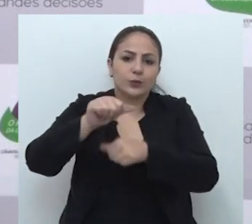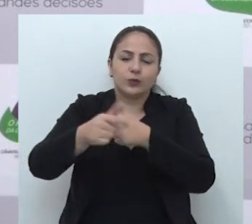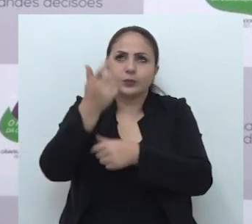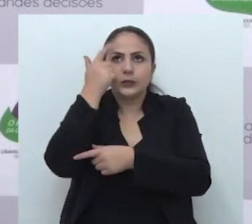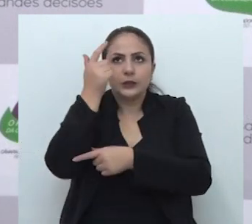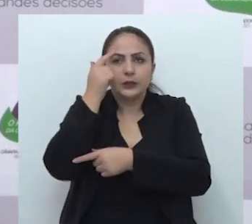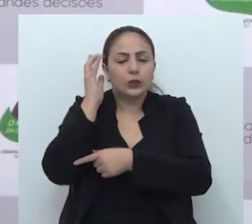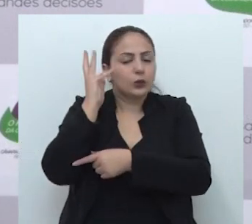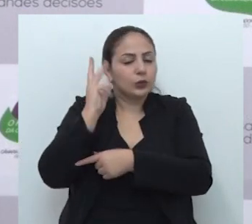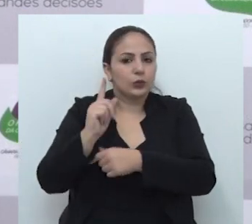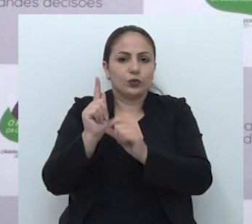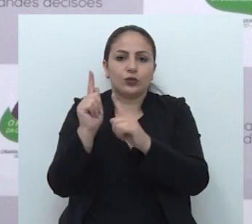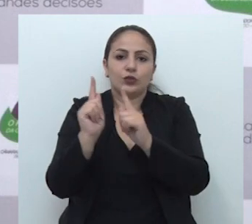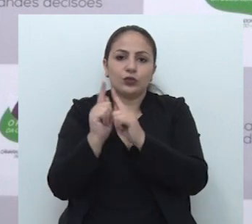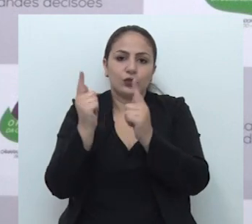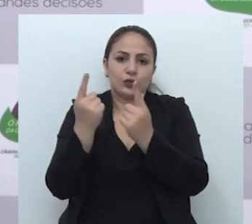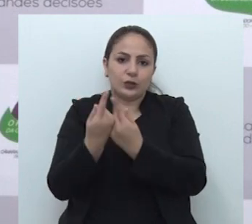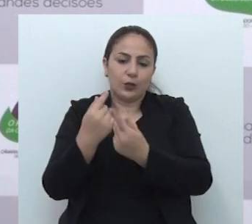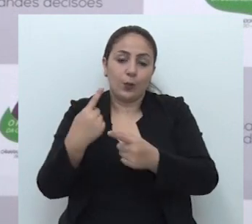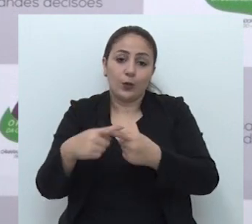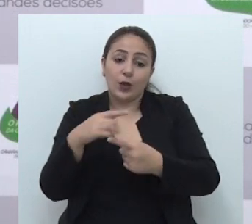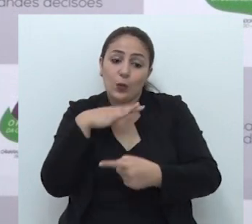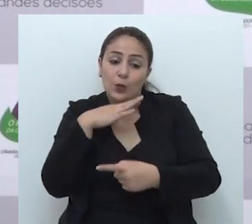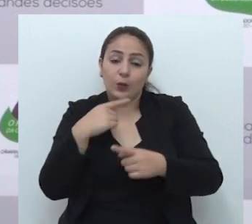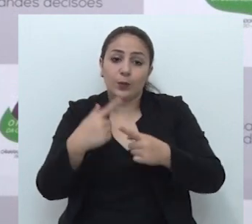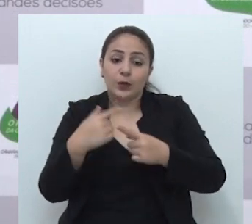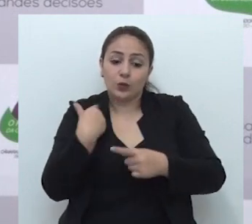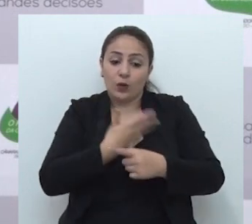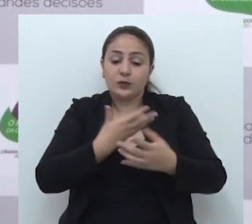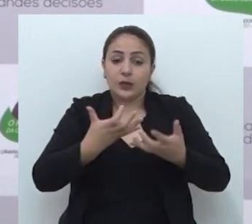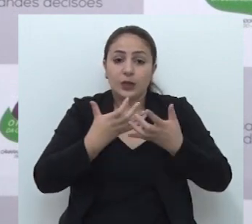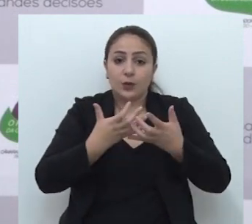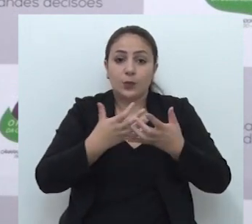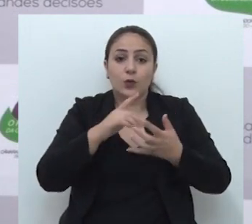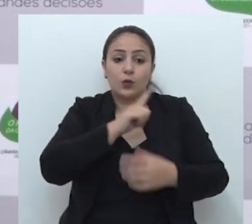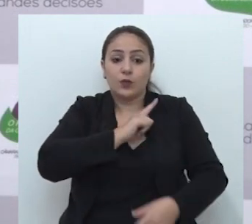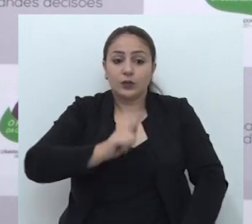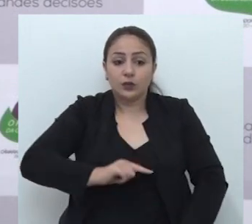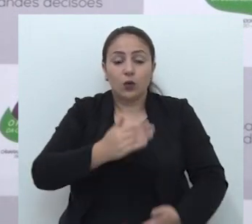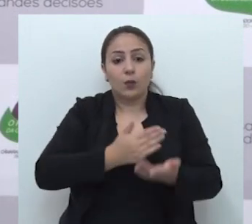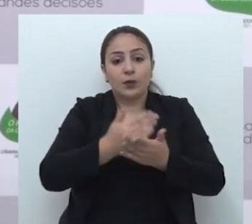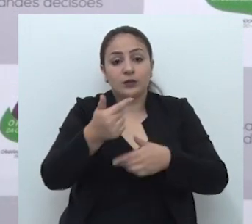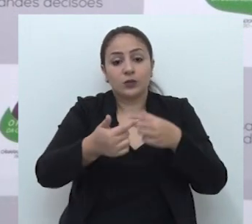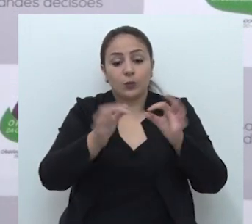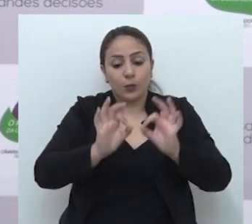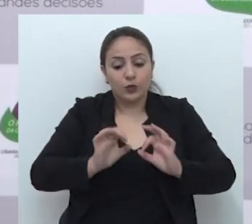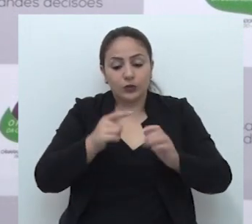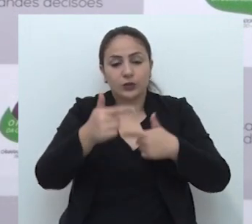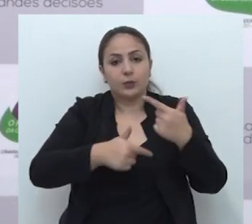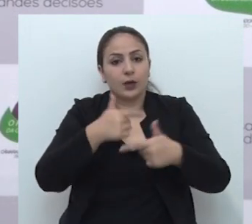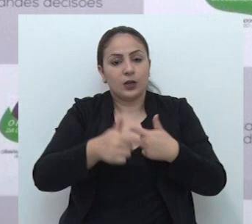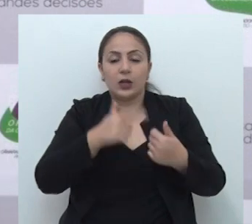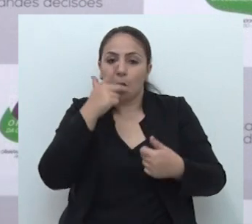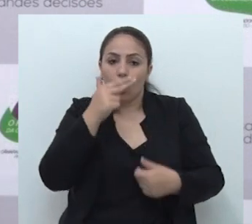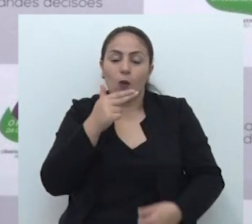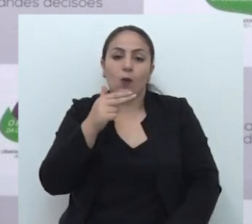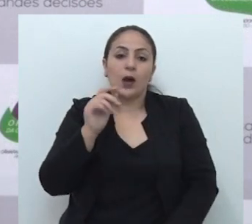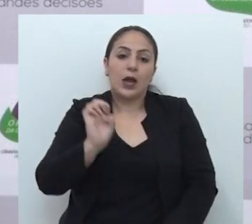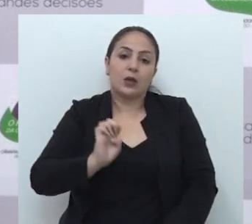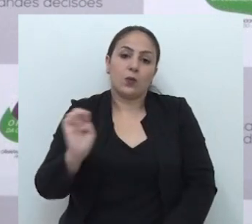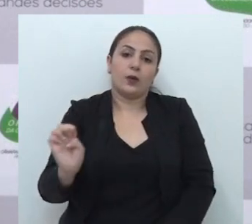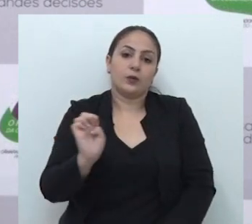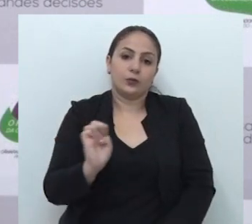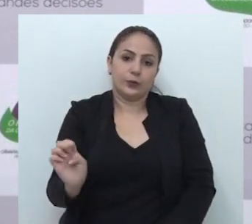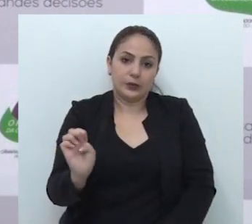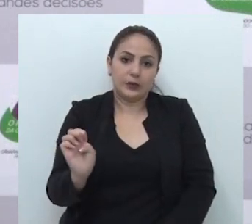modificado, foi sendo pensado ao longo do mandato, o que é ruim, porque a gente espera que o governador já entre com um projeto de trabalho, e exatamente é isso que o Eduardo Leite deixou bem